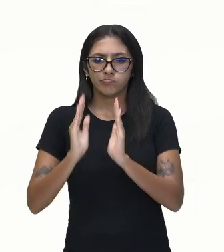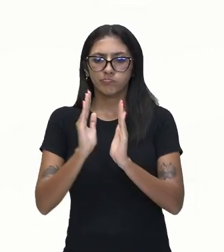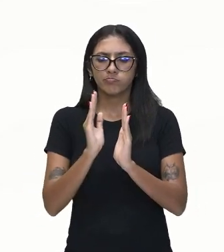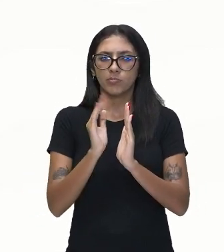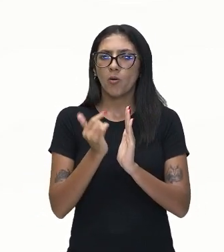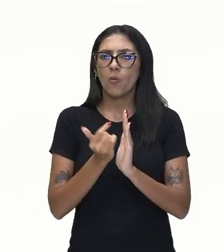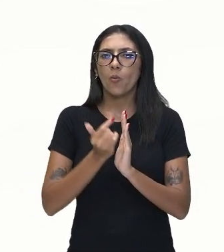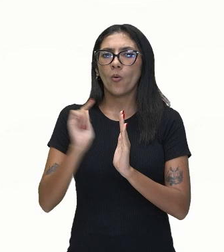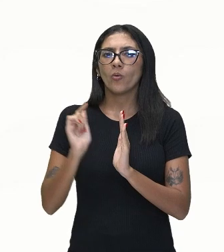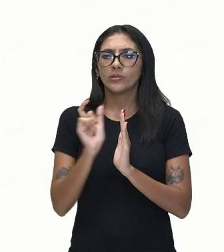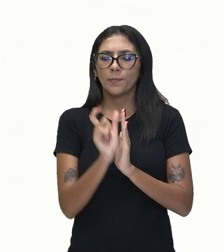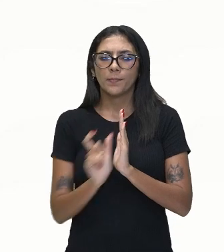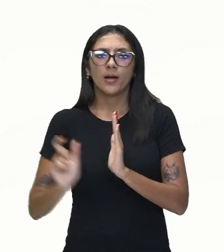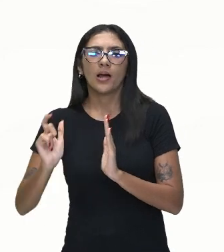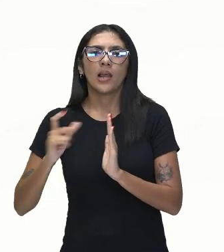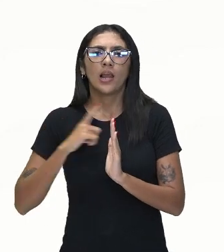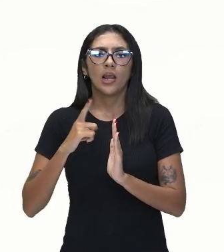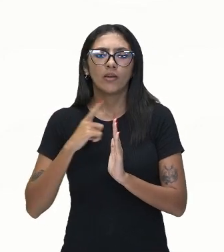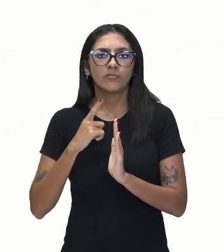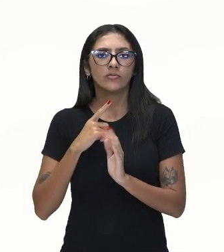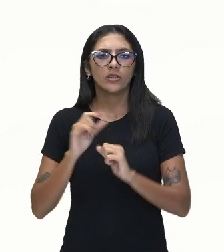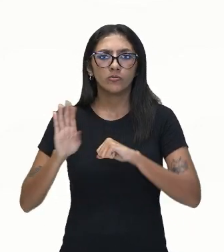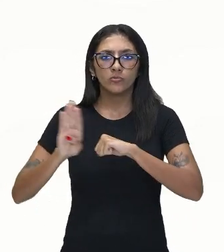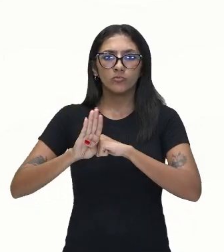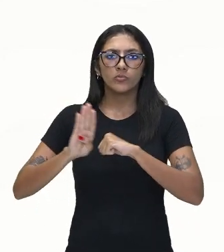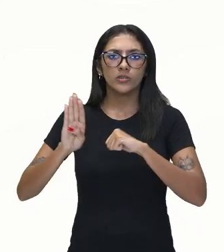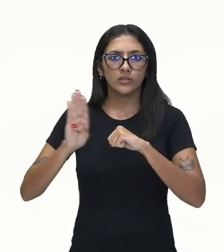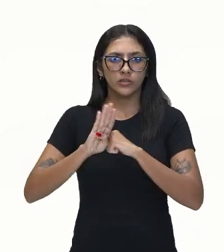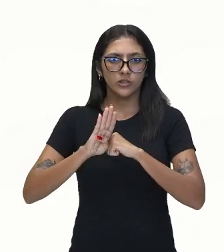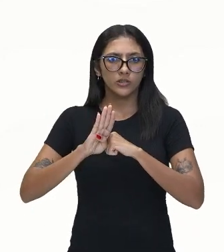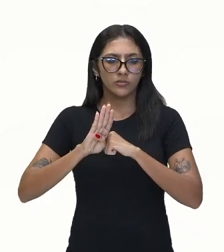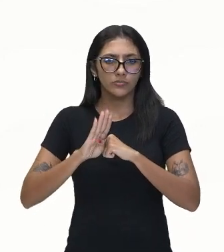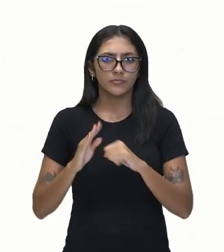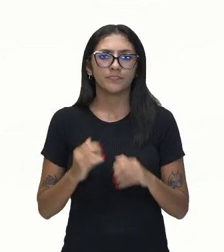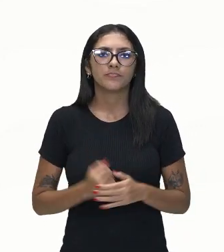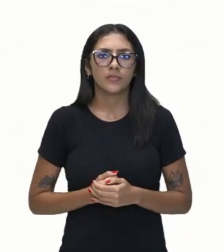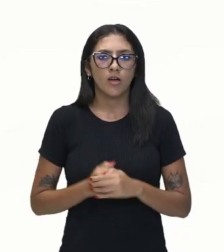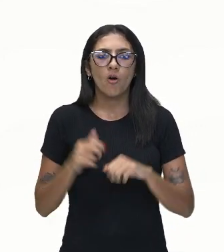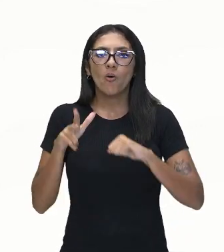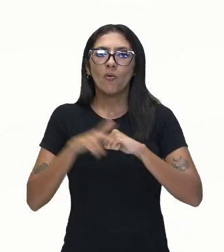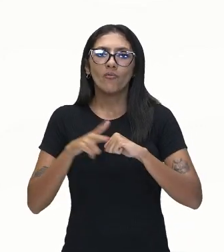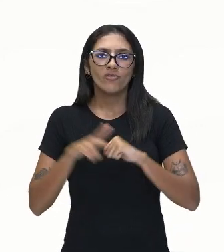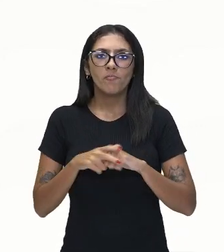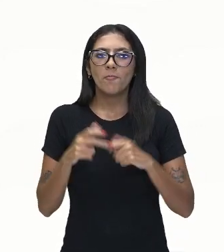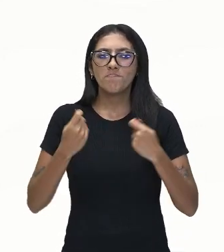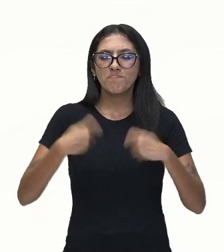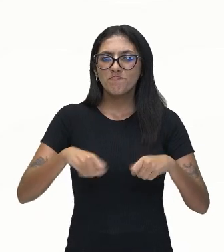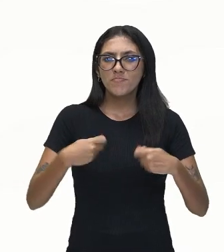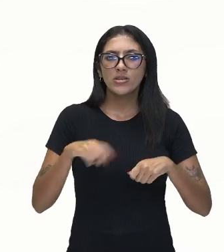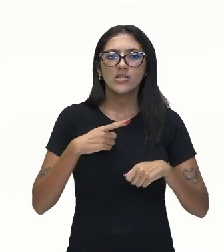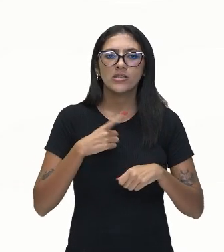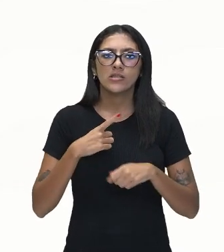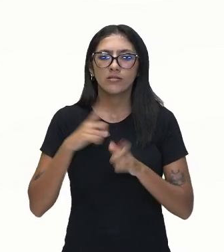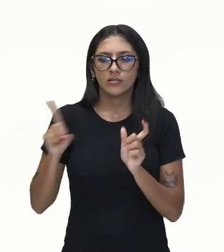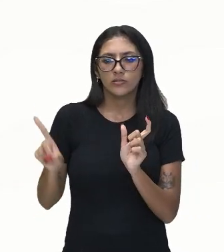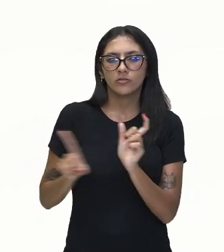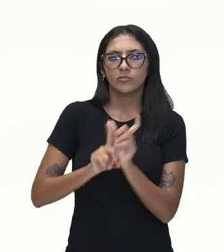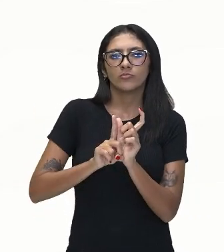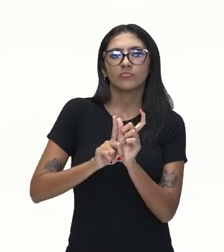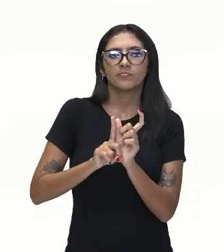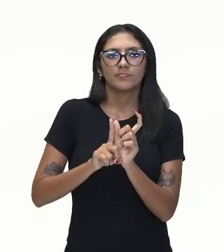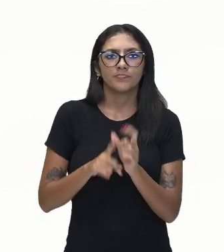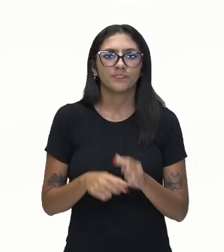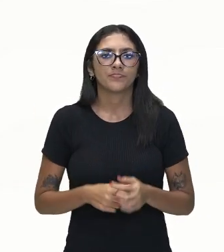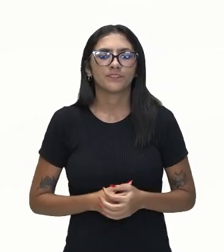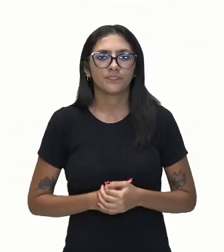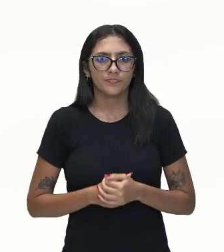expressão mais que um seguida de um substantivo, o verbo deve permanecer no singular. Veja que